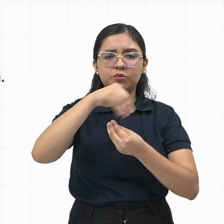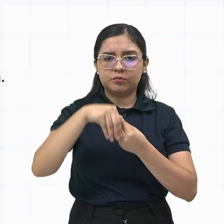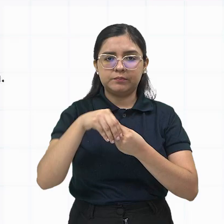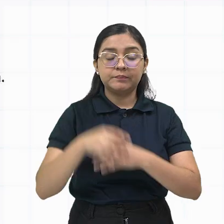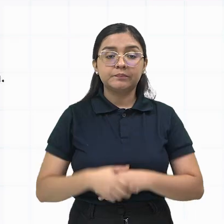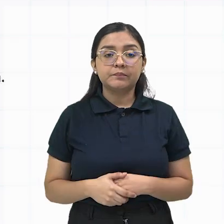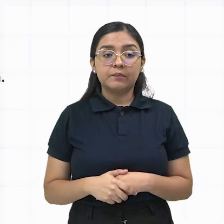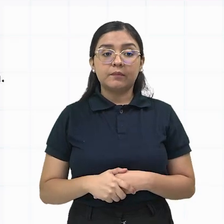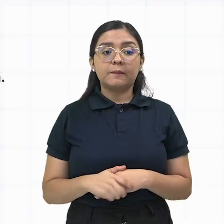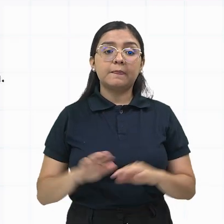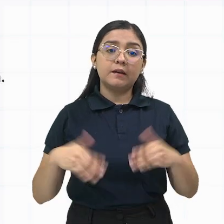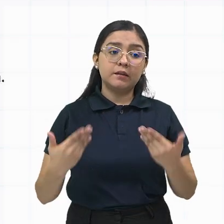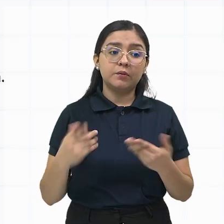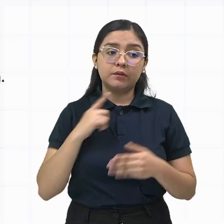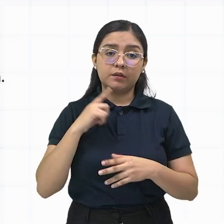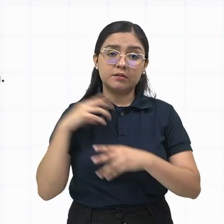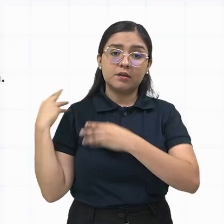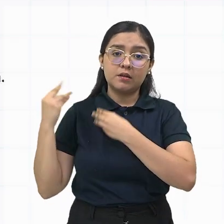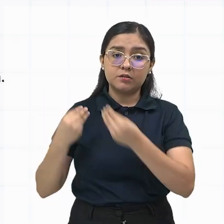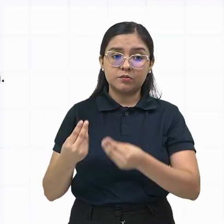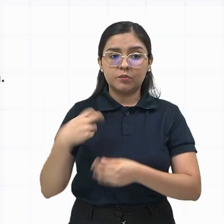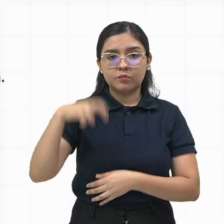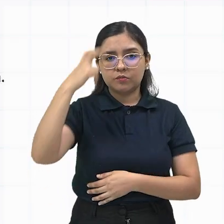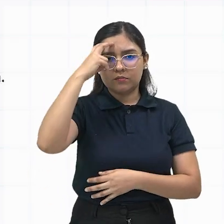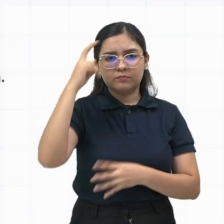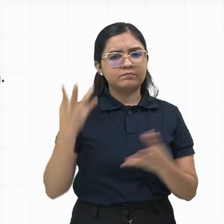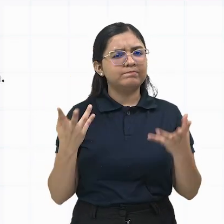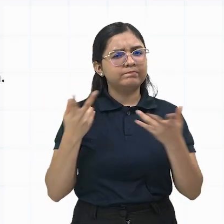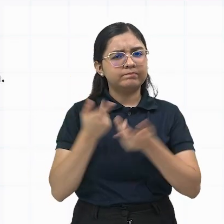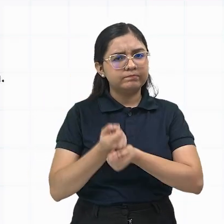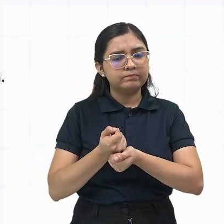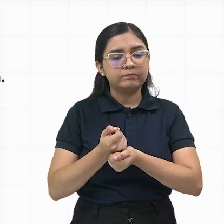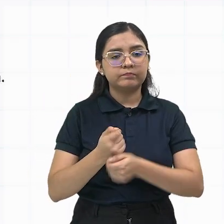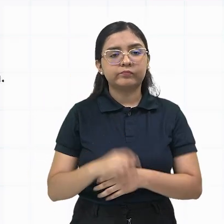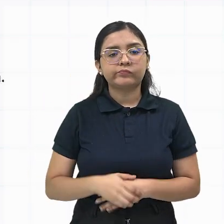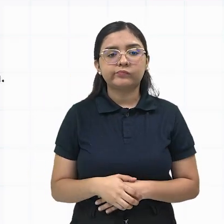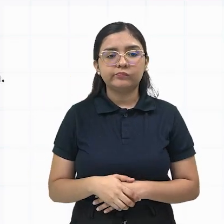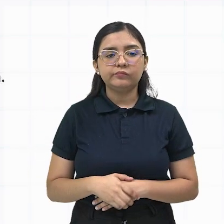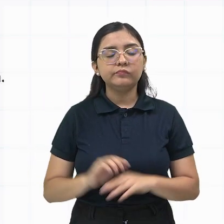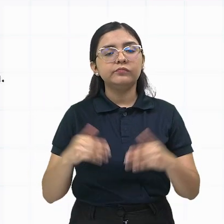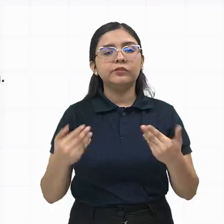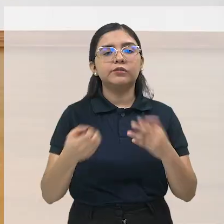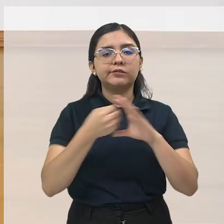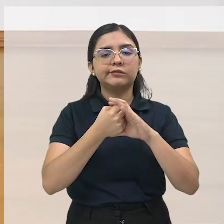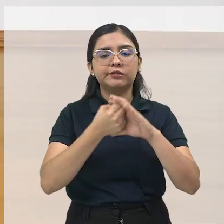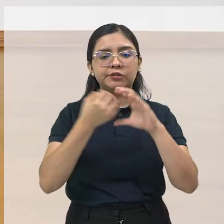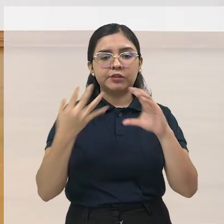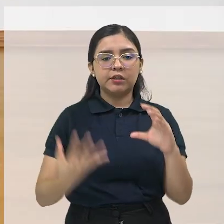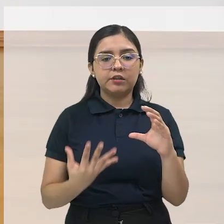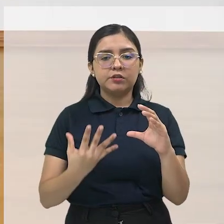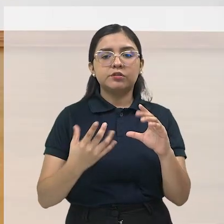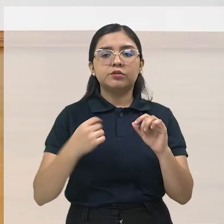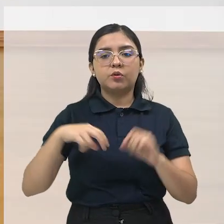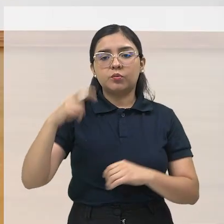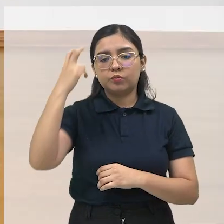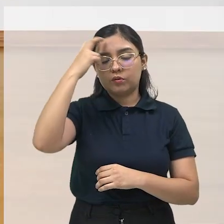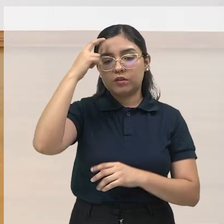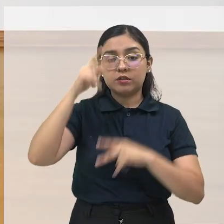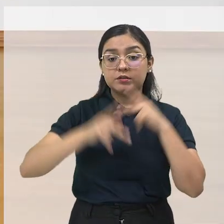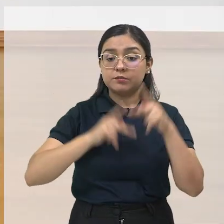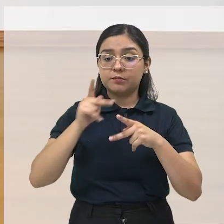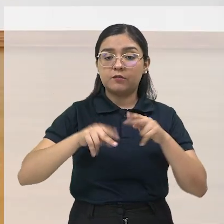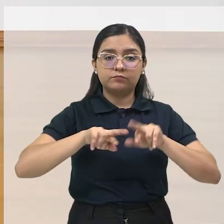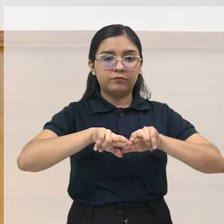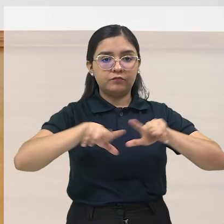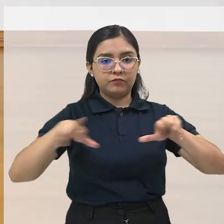culturas. E a gente tem uma herança cultural muito rica, que essas características culturais desses povos